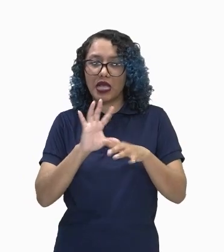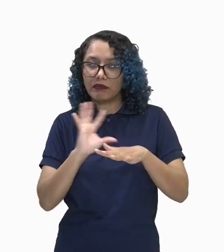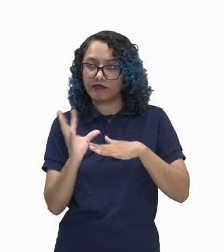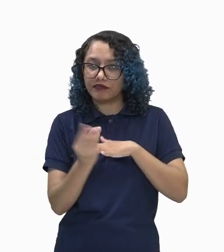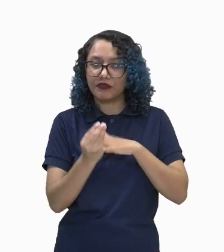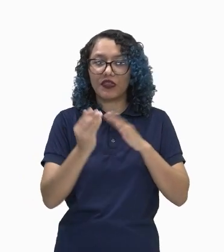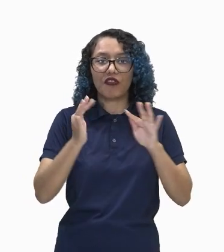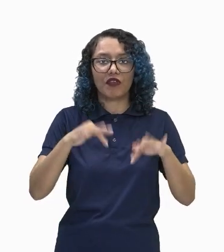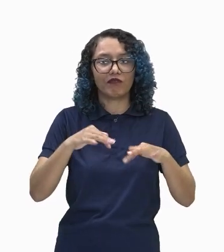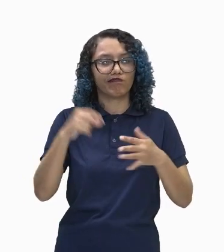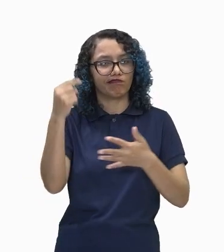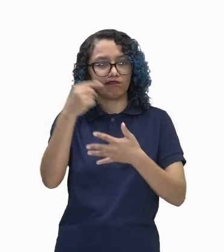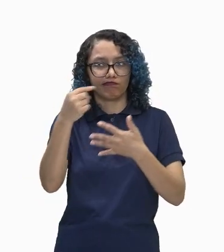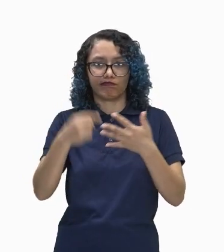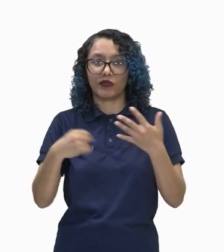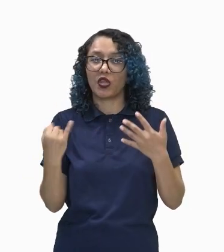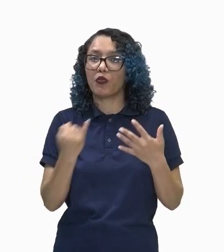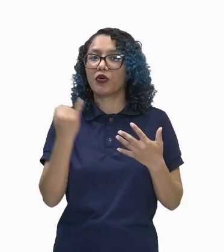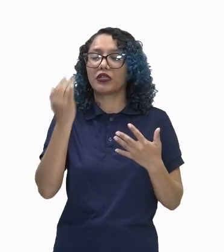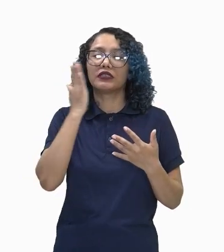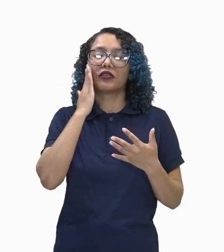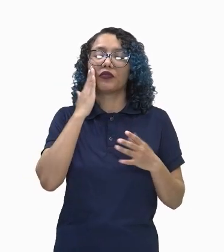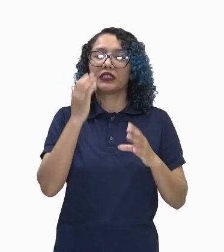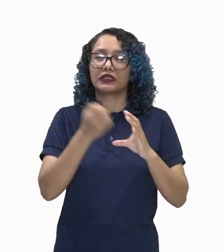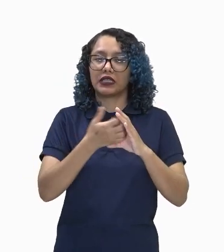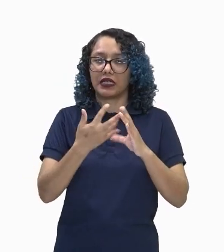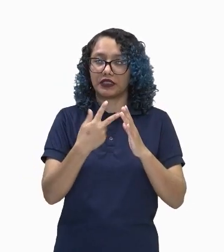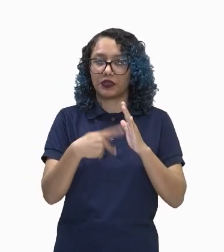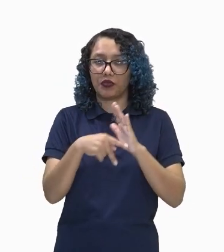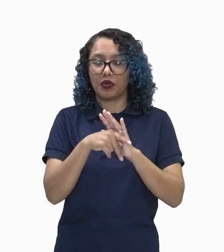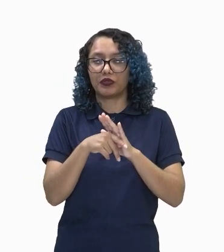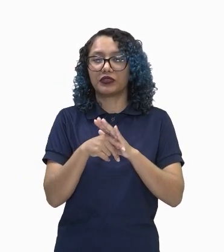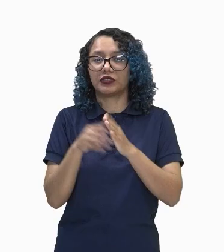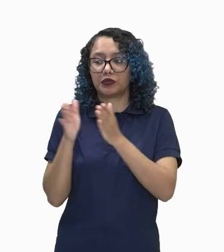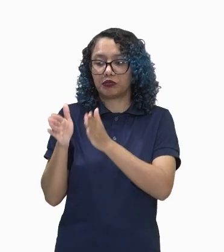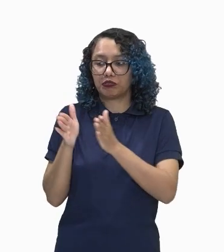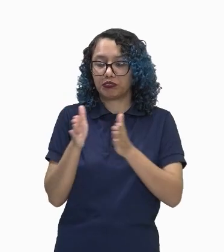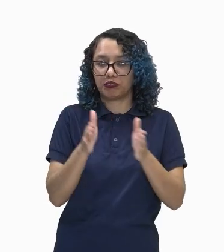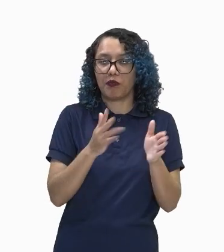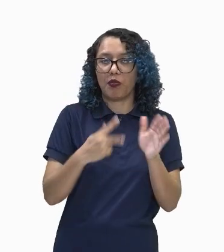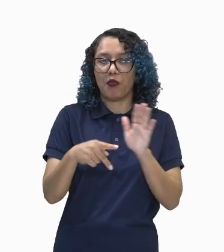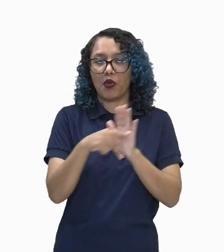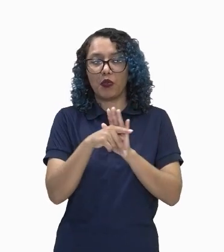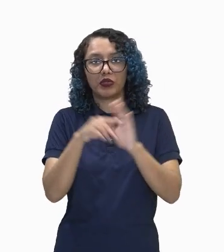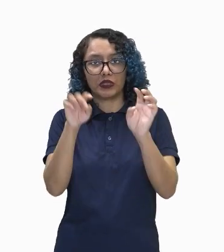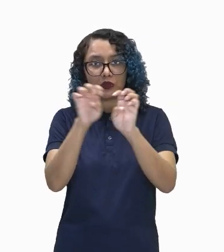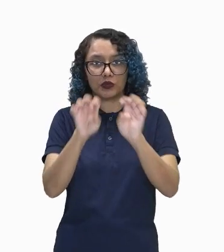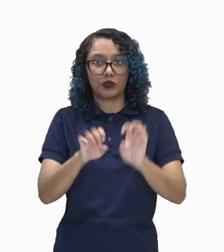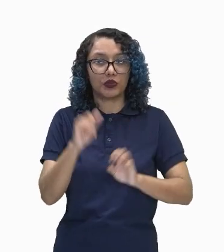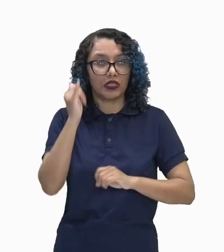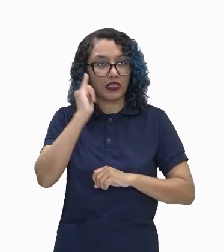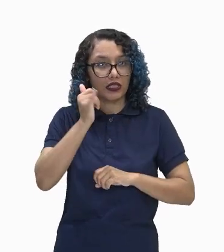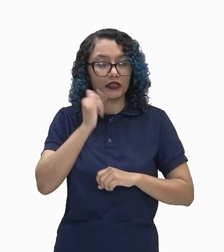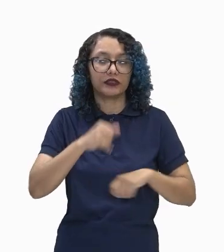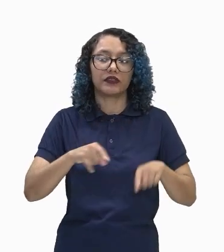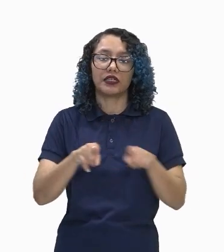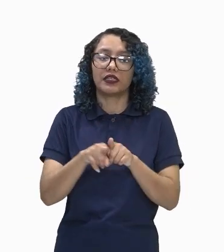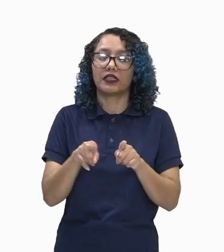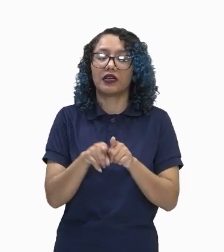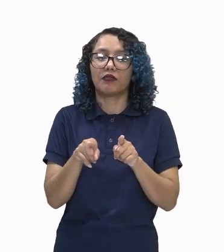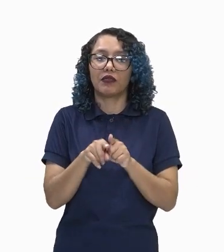esses elementos da narrativa audiovisual. Aliás, esses momentos da estrutura narrativa. É importante também, se for o caso,